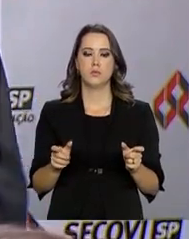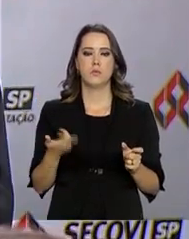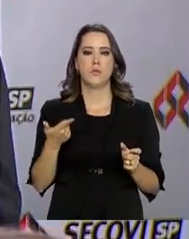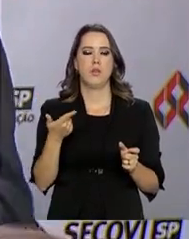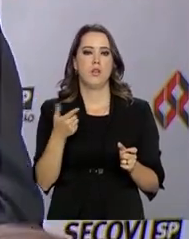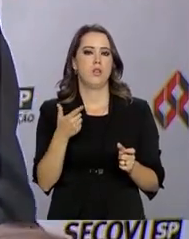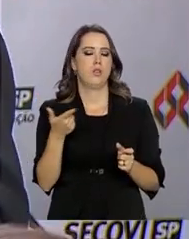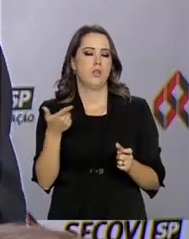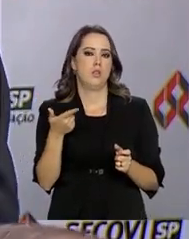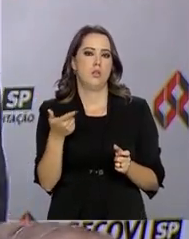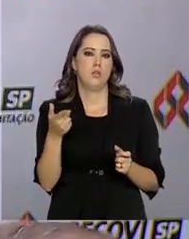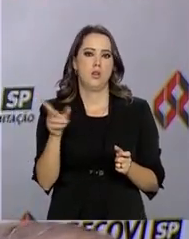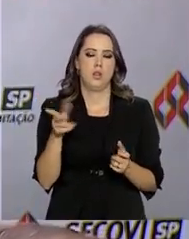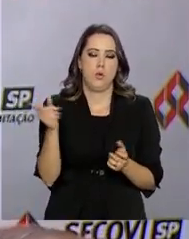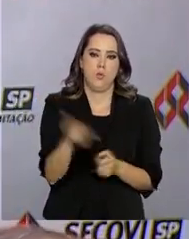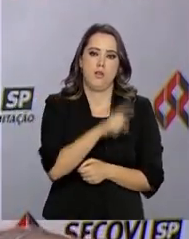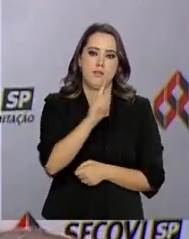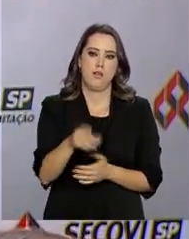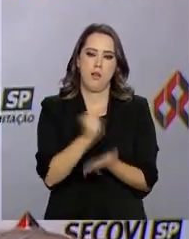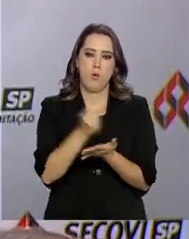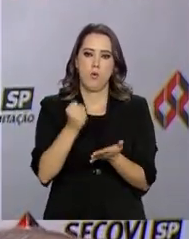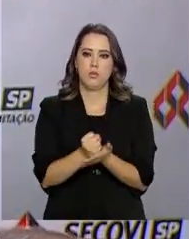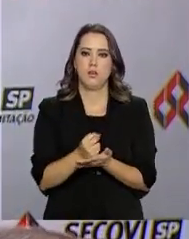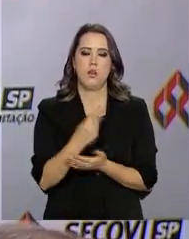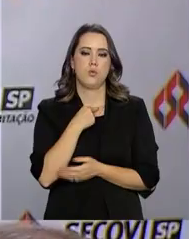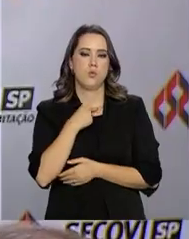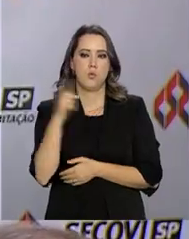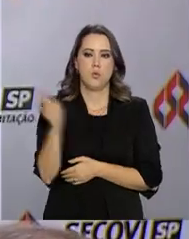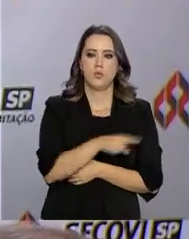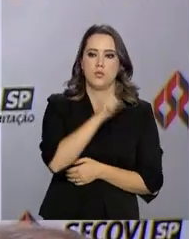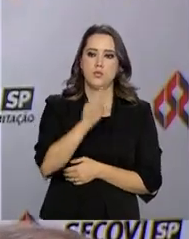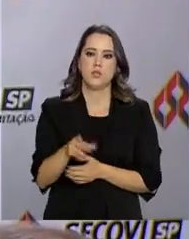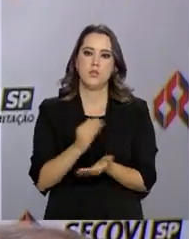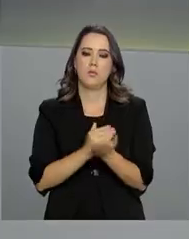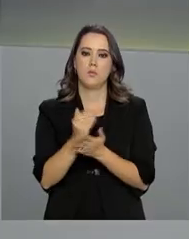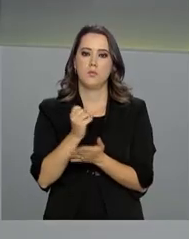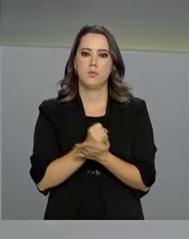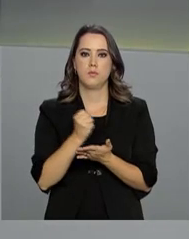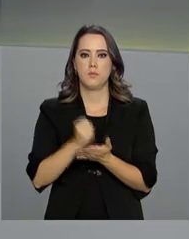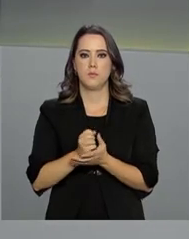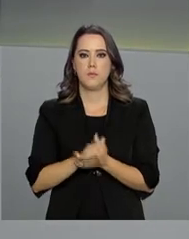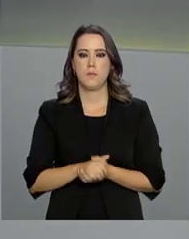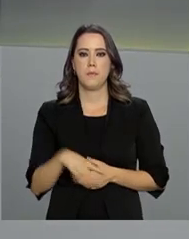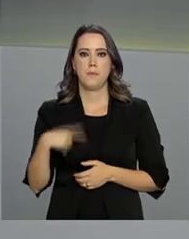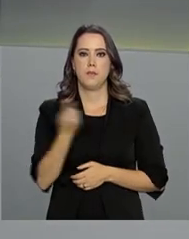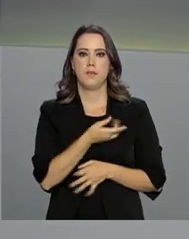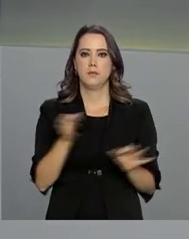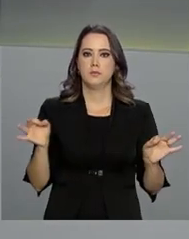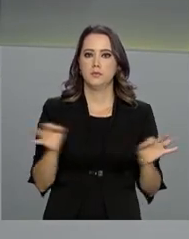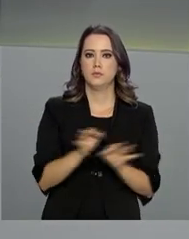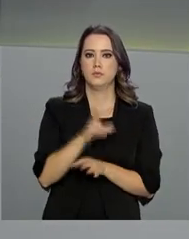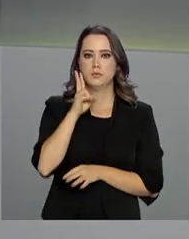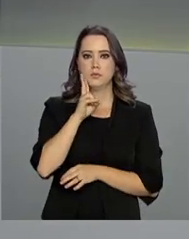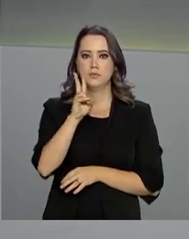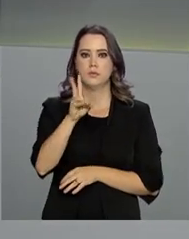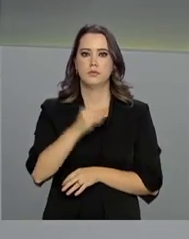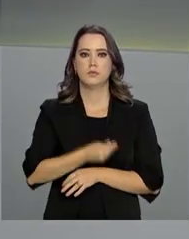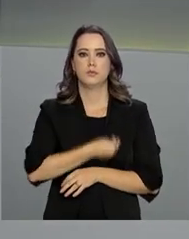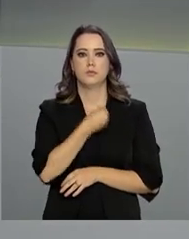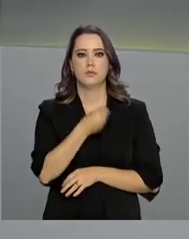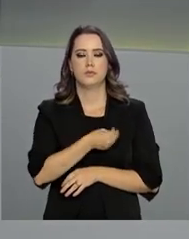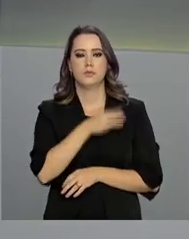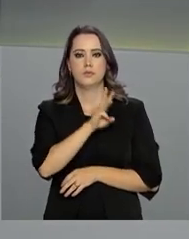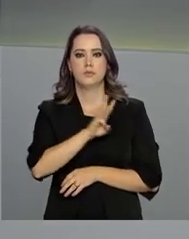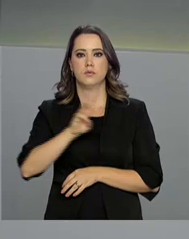não é romper um contrato inaugural mente feito nós ficamos por aqui você acompanhar a programação